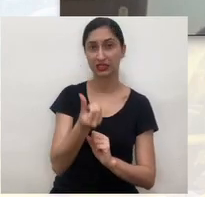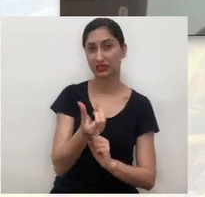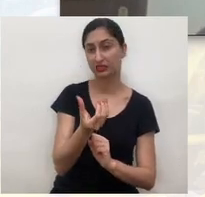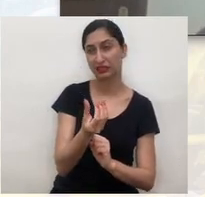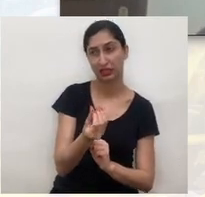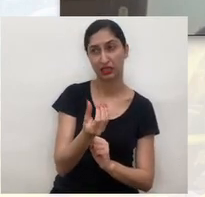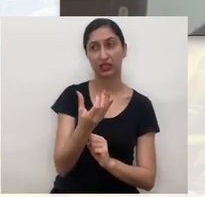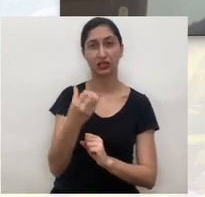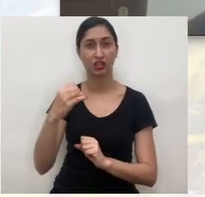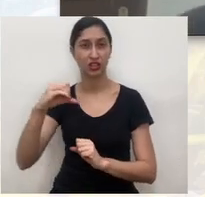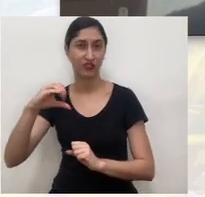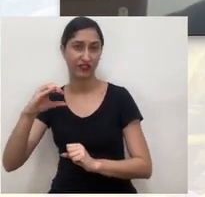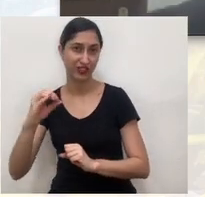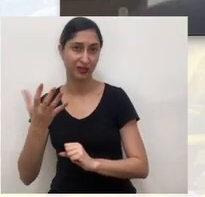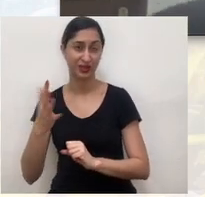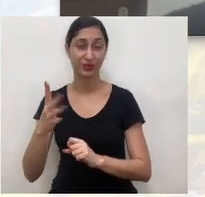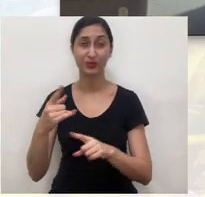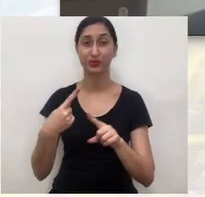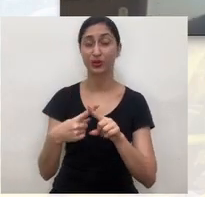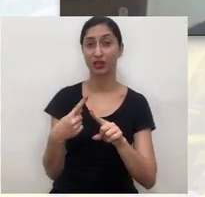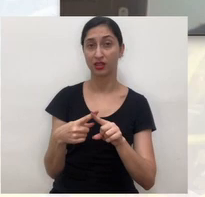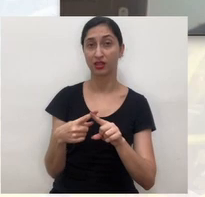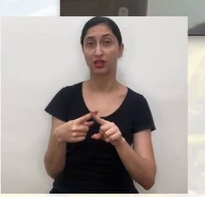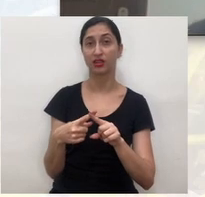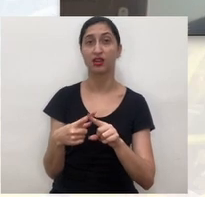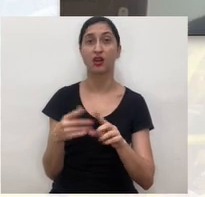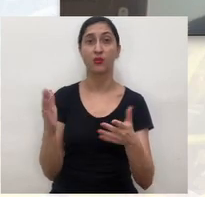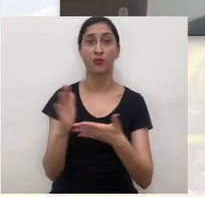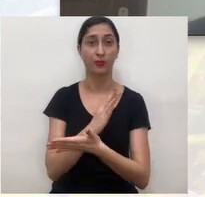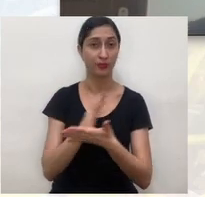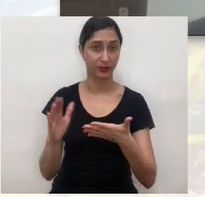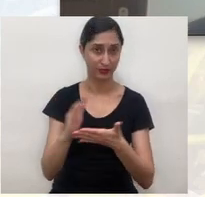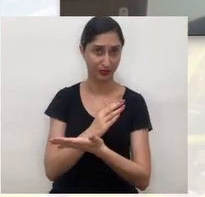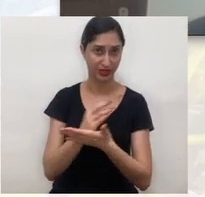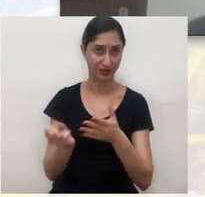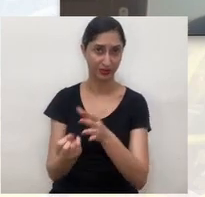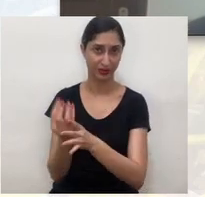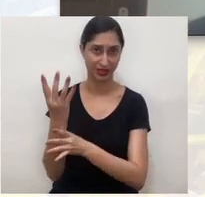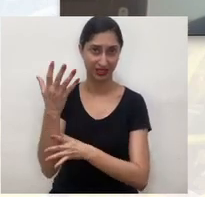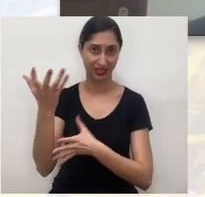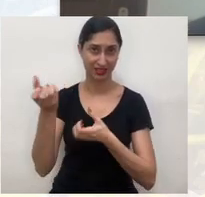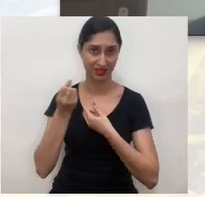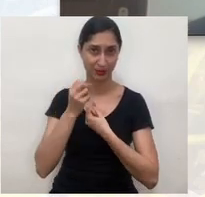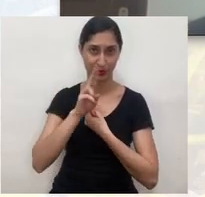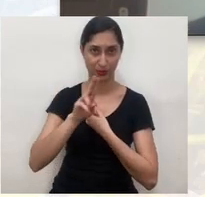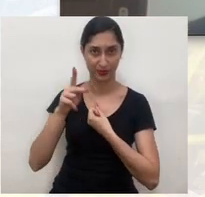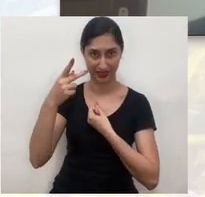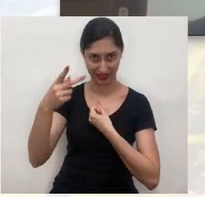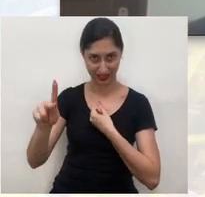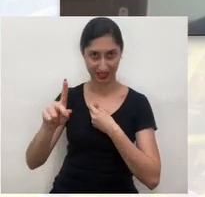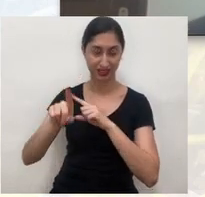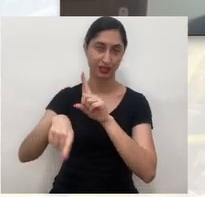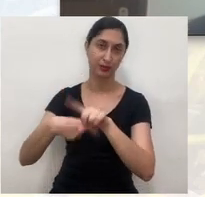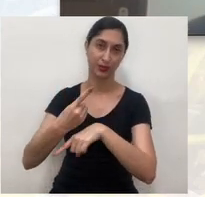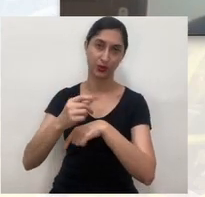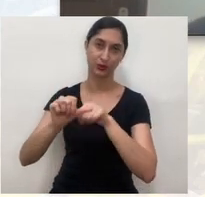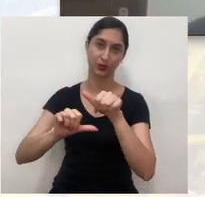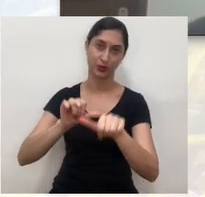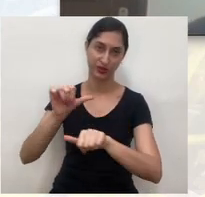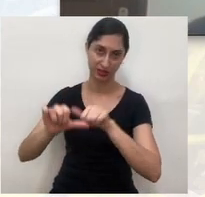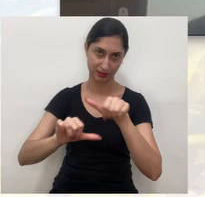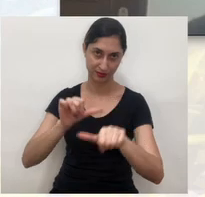porque muitas plantas que levaram o nome dele depois passaram por revisões